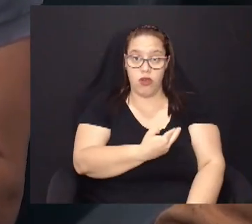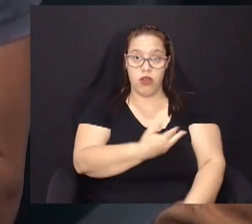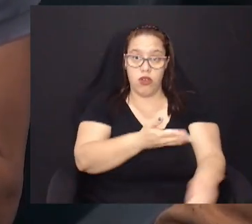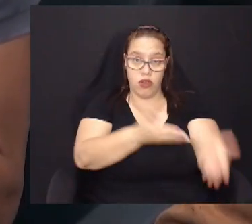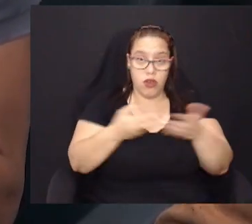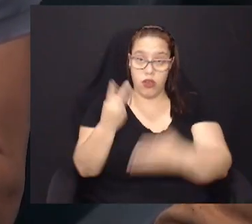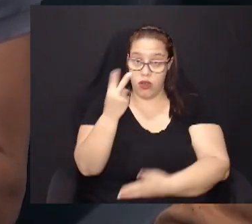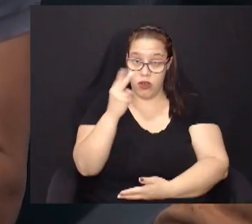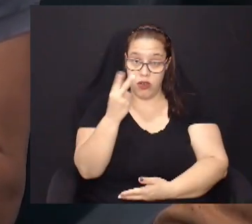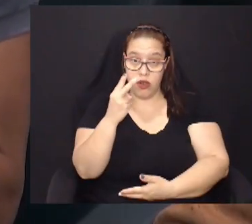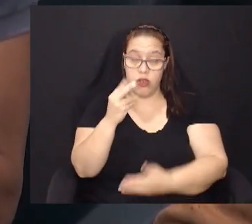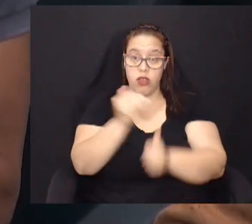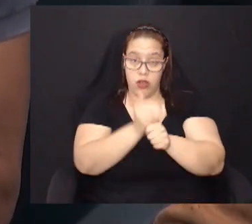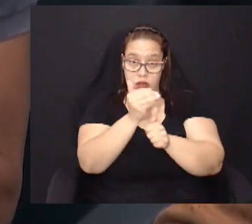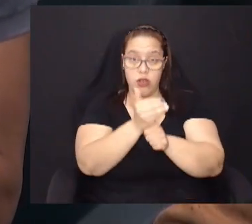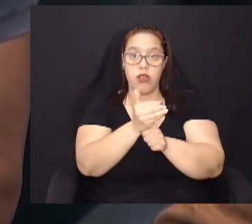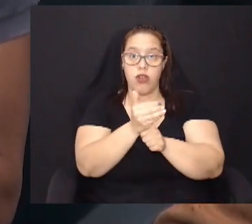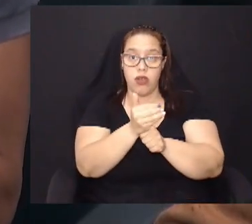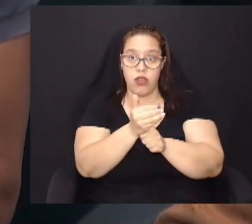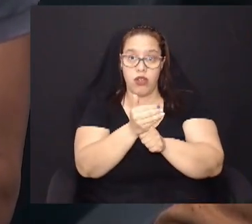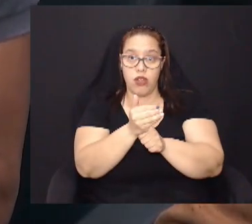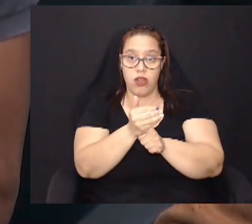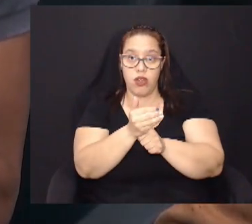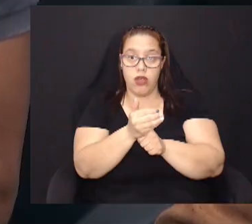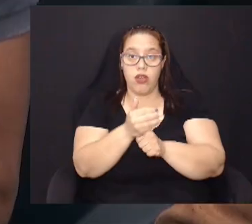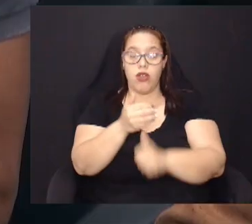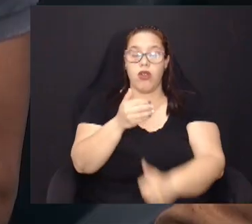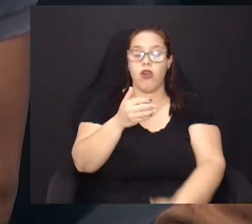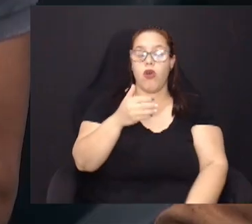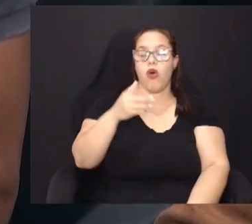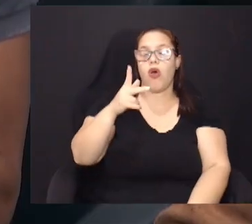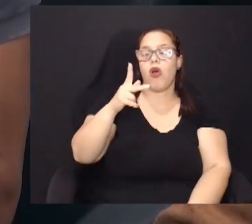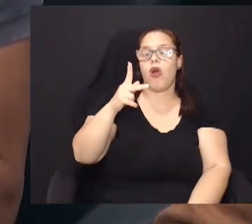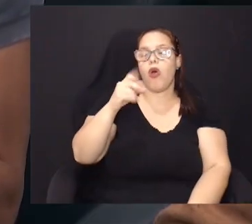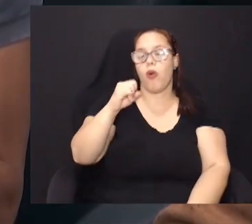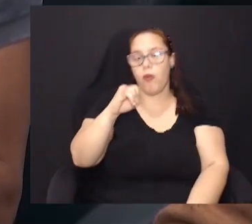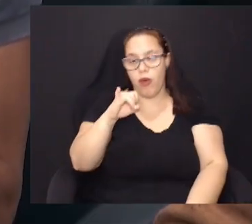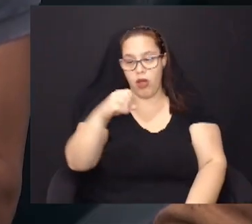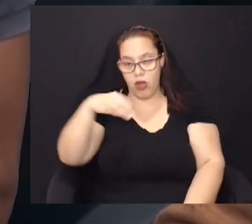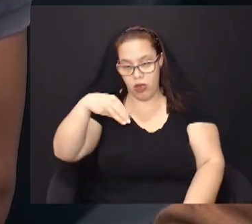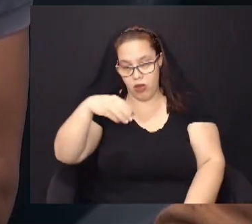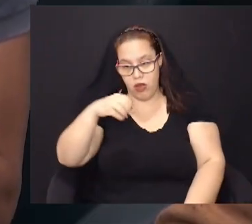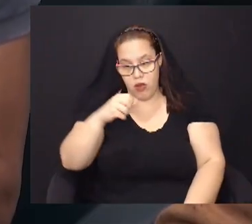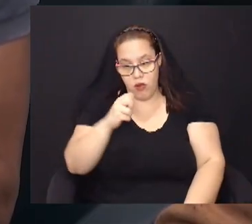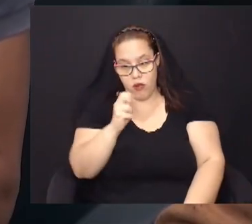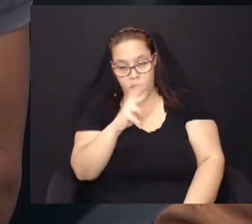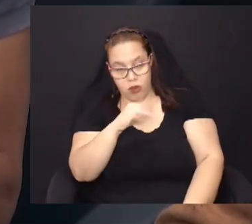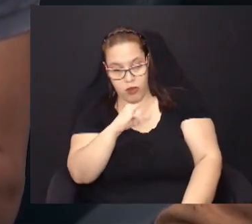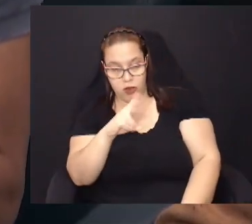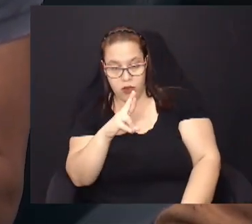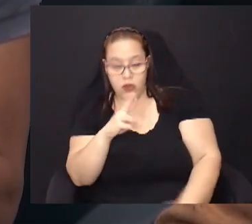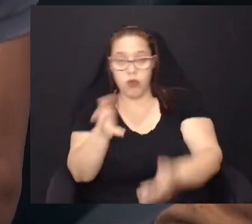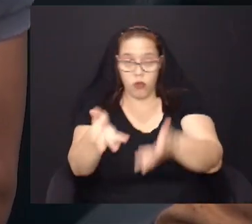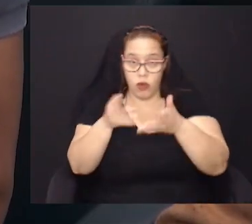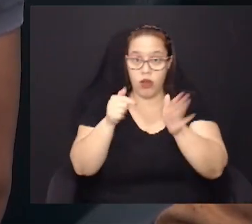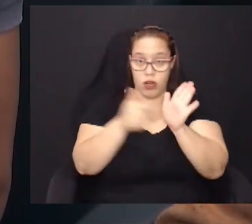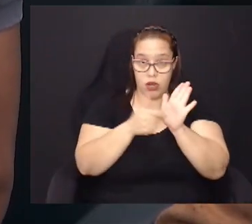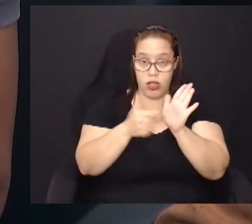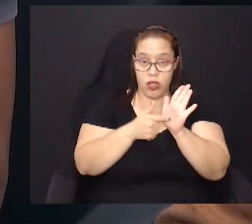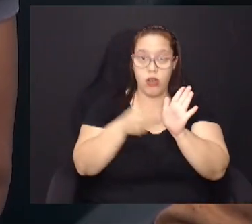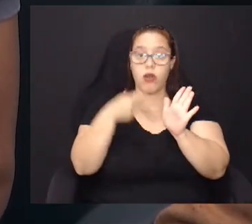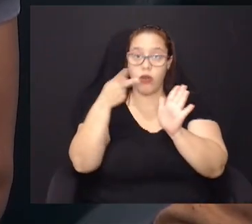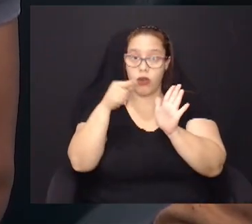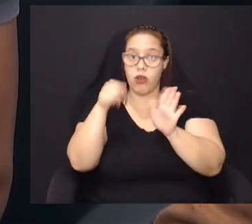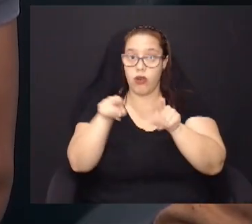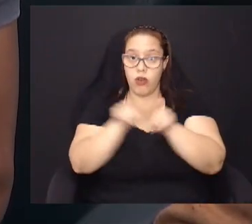estão lá no meu gabinete, que é o pai Moacir e o pai Tranca-Ruas. Eu posso trazer ele aqui para dar uma palavrinha